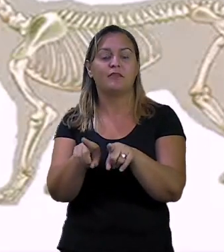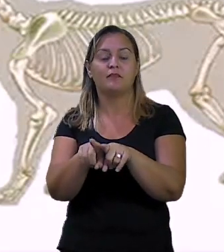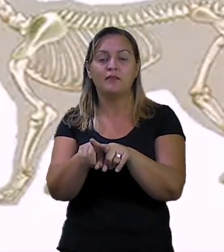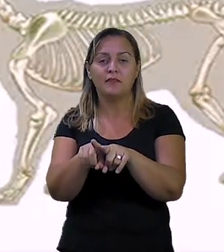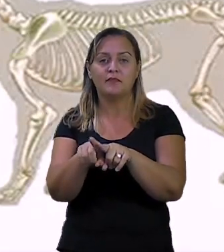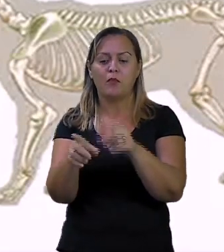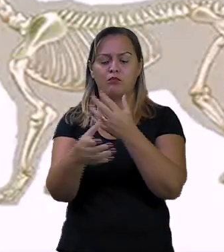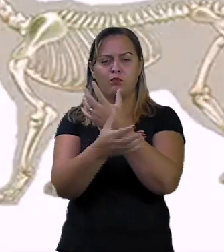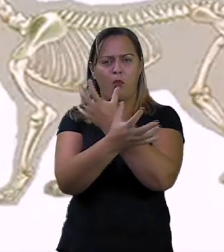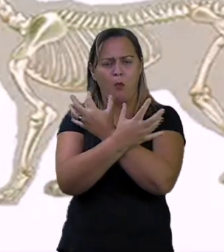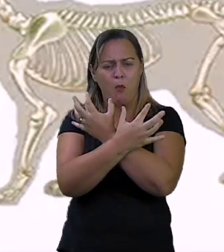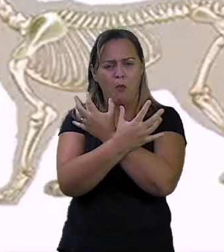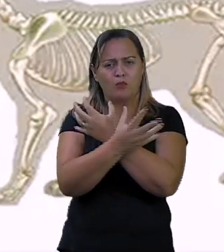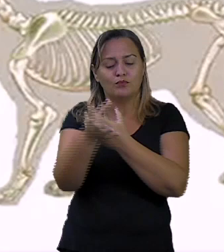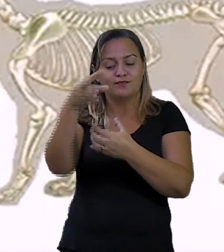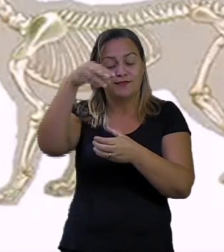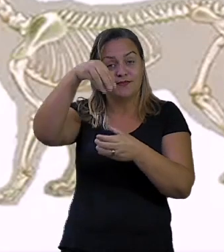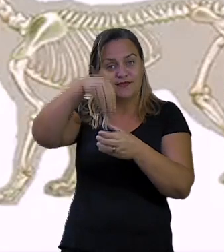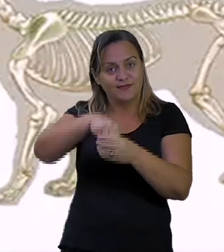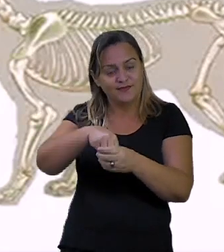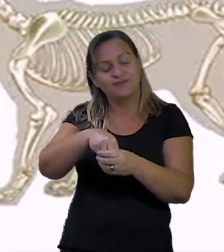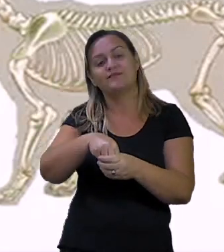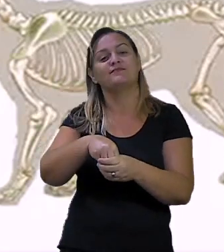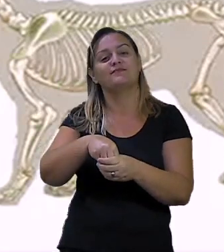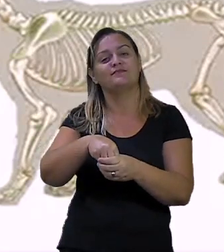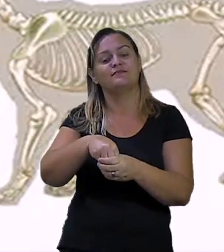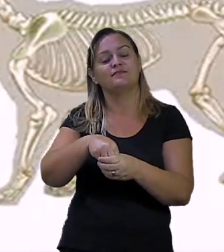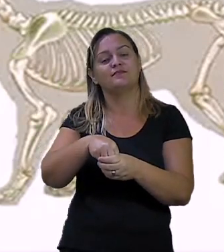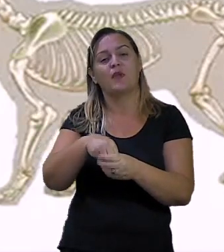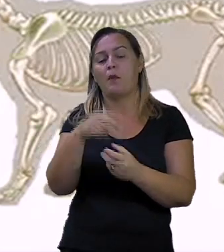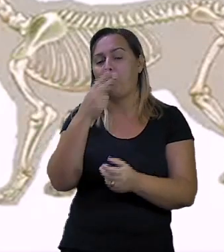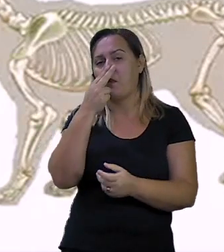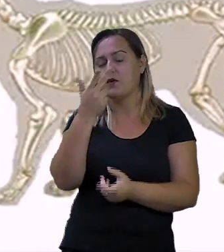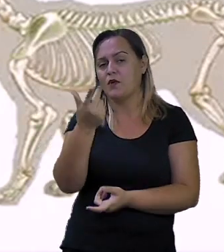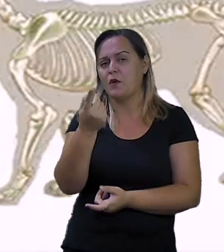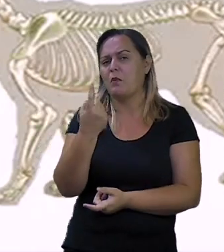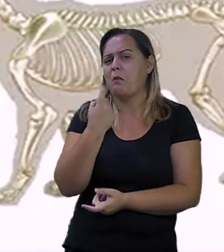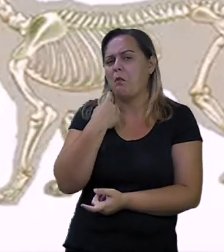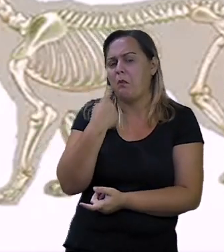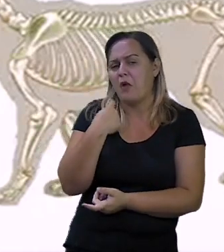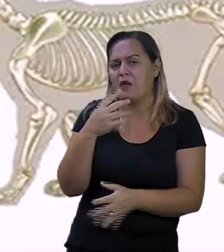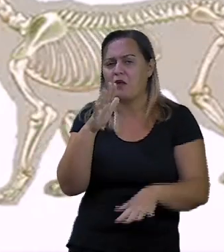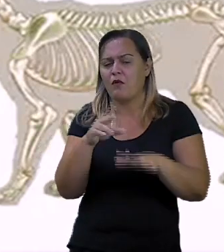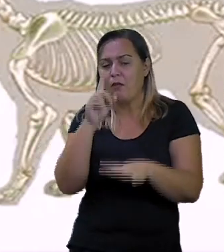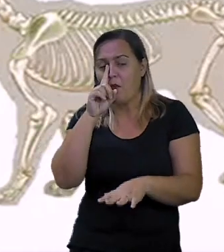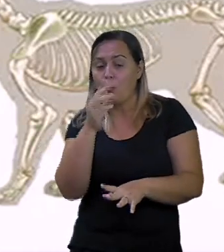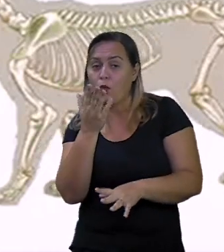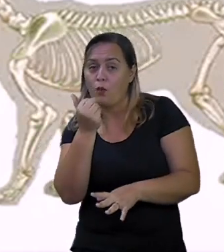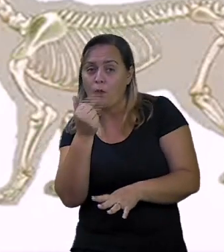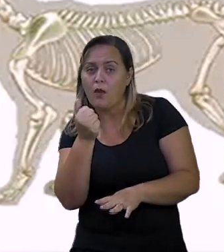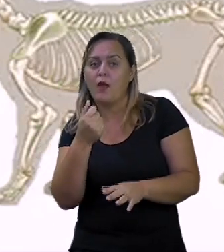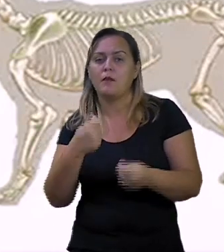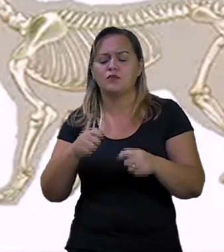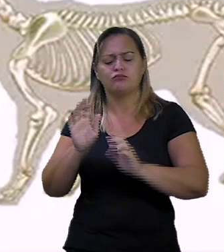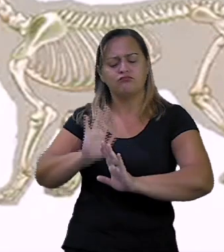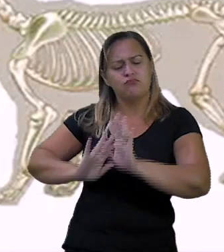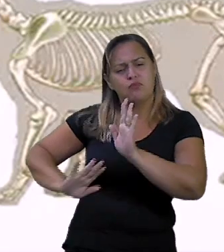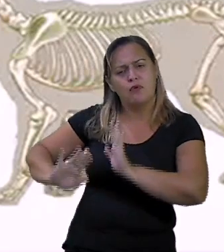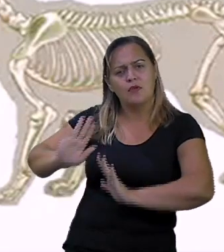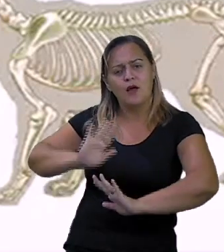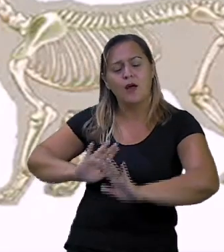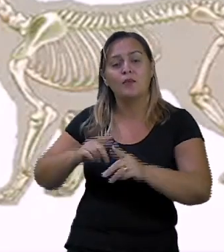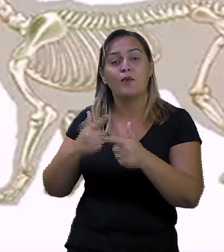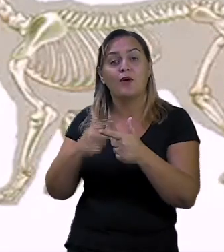posso nessa inventar uma com o espinho o espinho nada mais é que uma estrutura óssea que faz